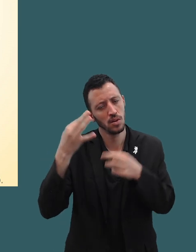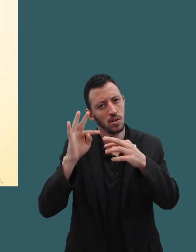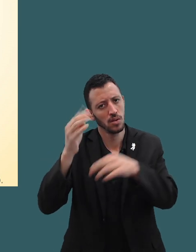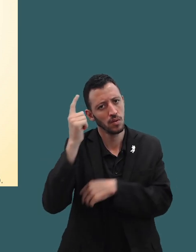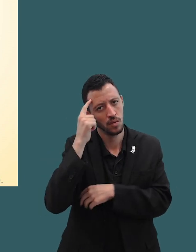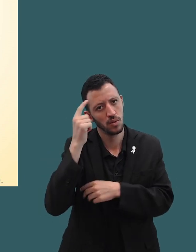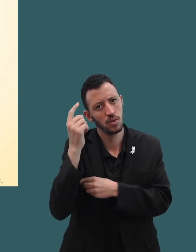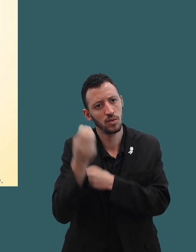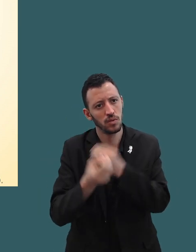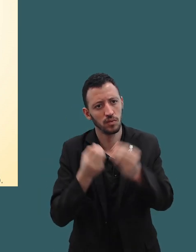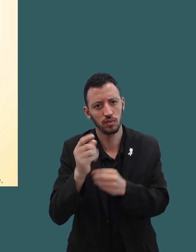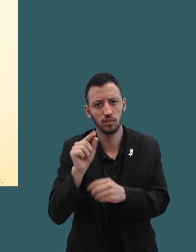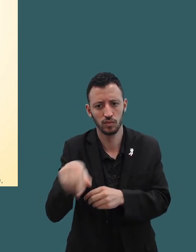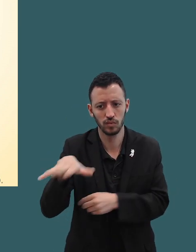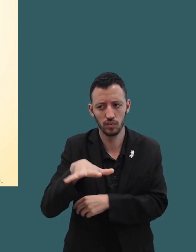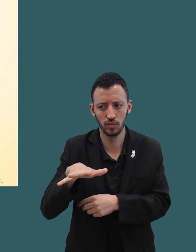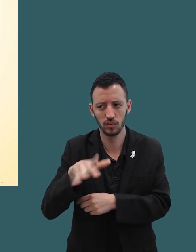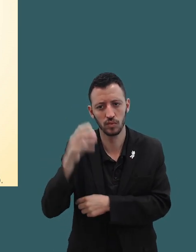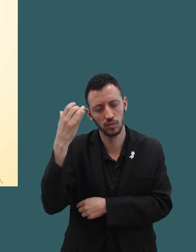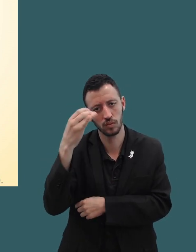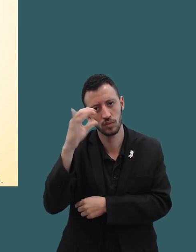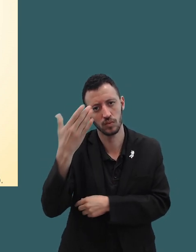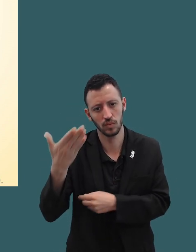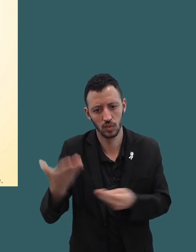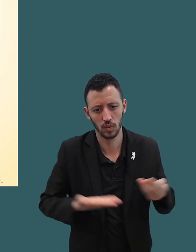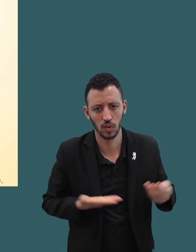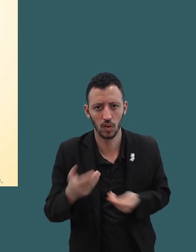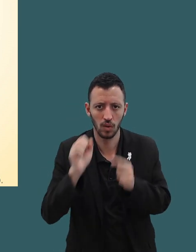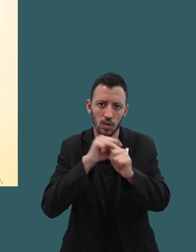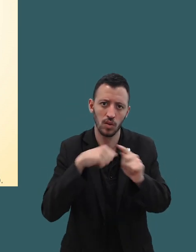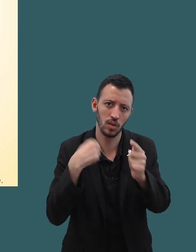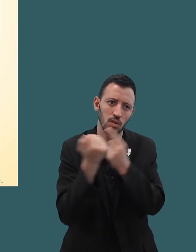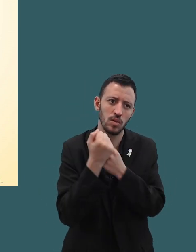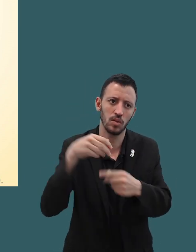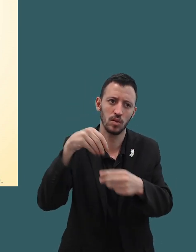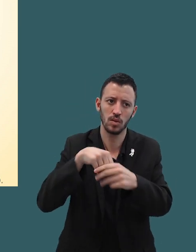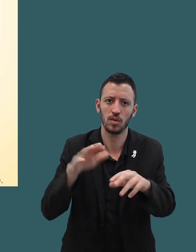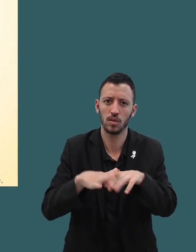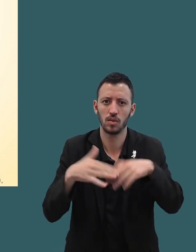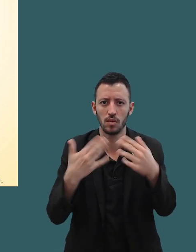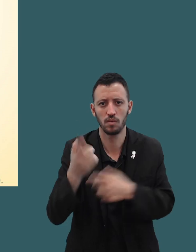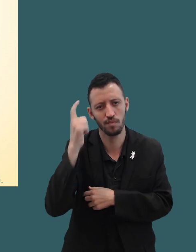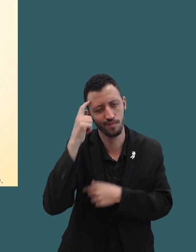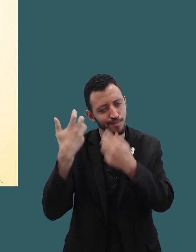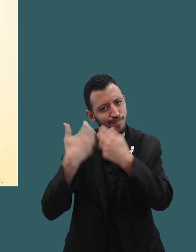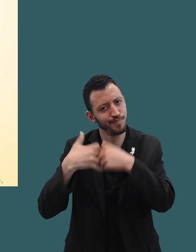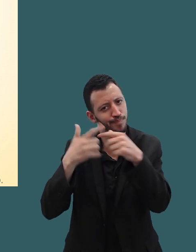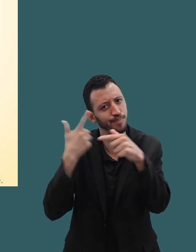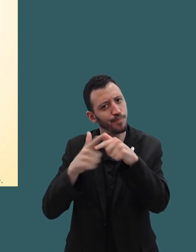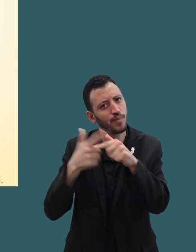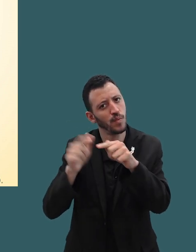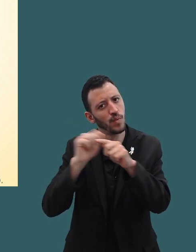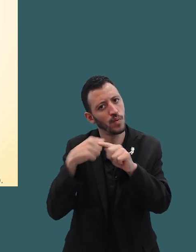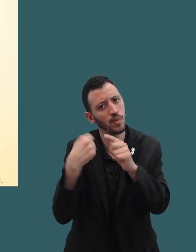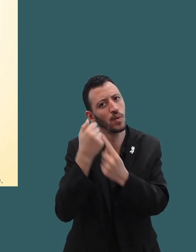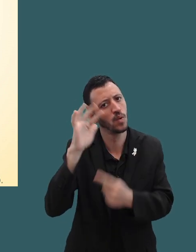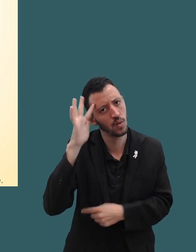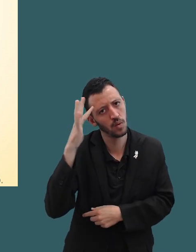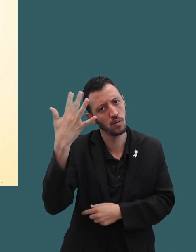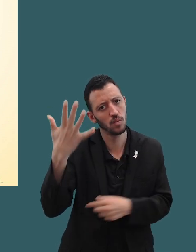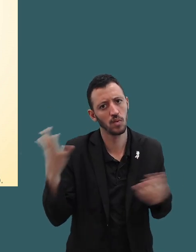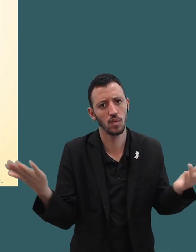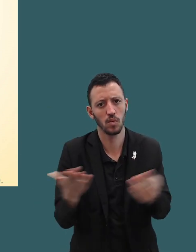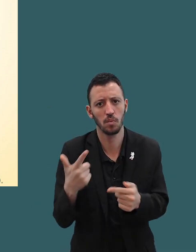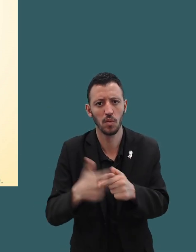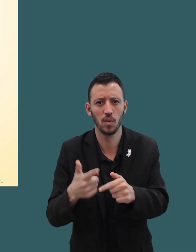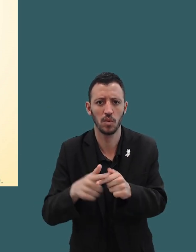pensar a ciência a serviço, né, da sociedade, a ciência a serviço de pensar os problemas sociais e resolver